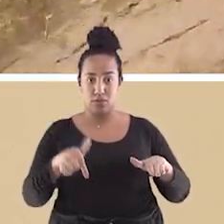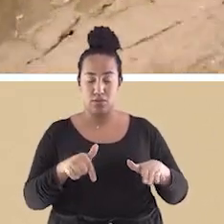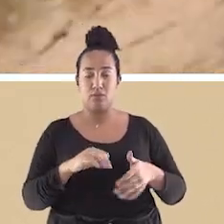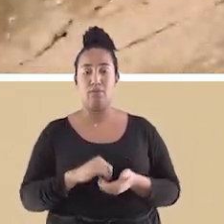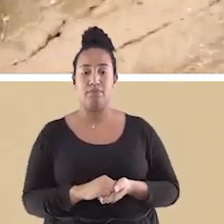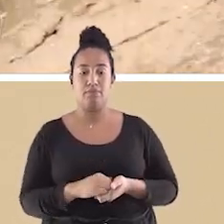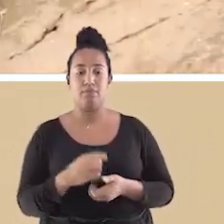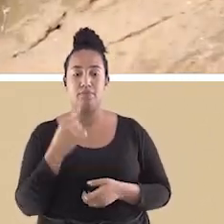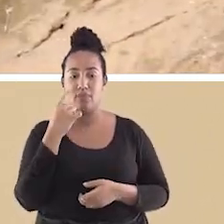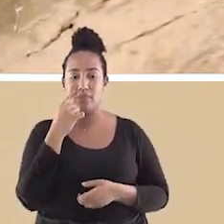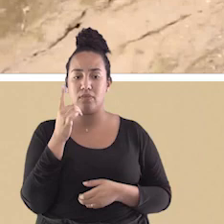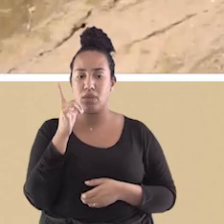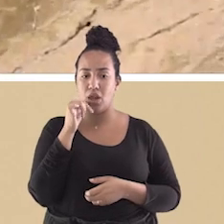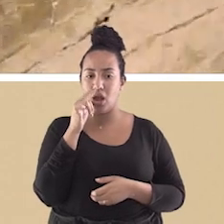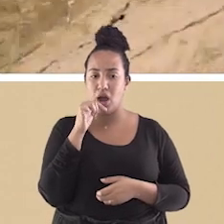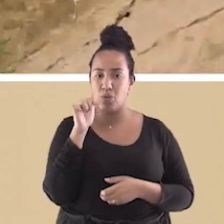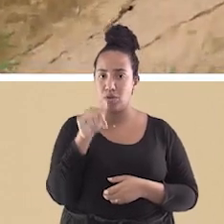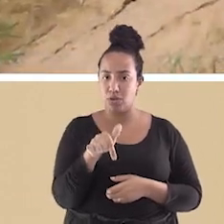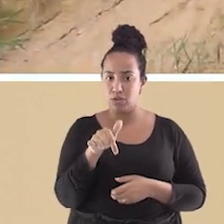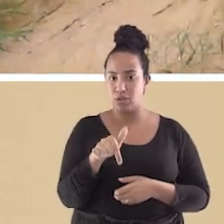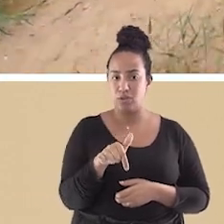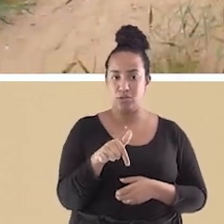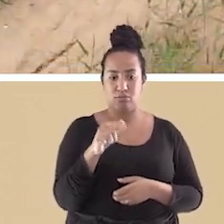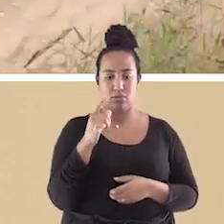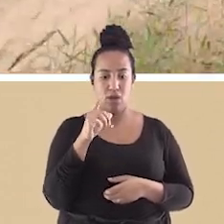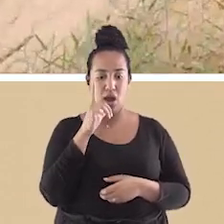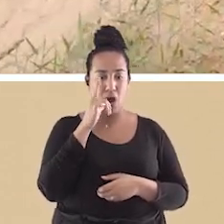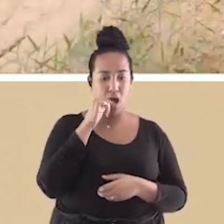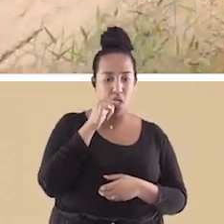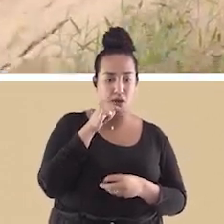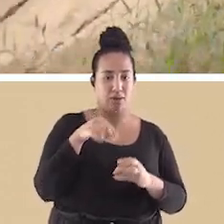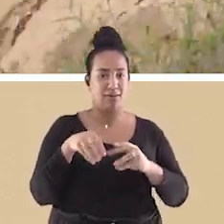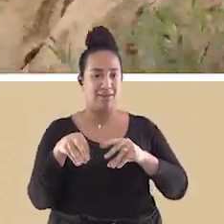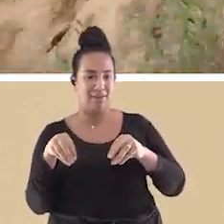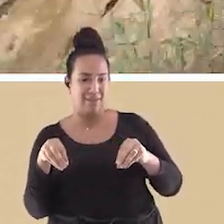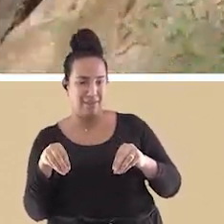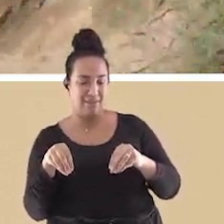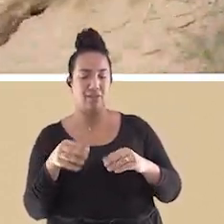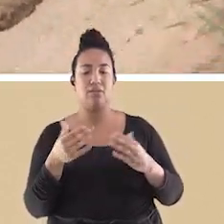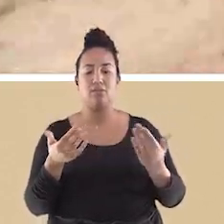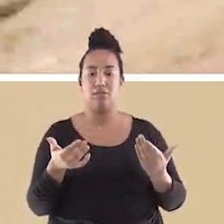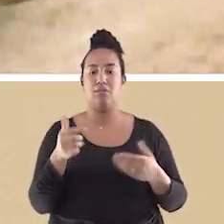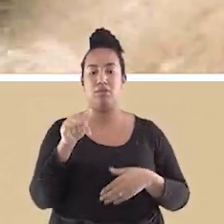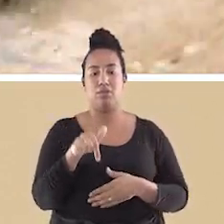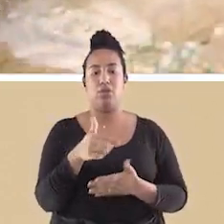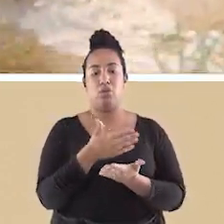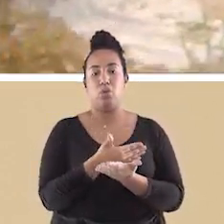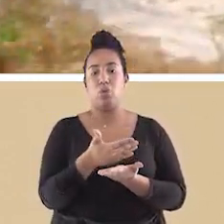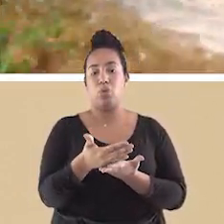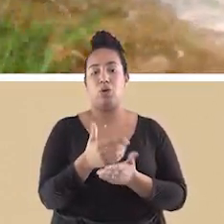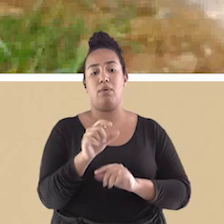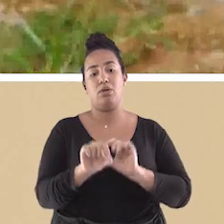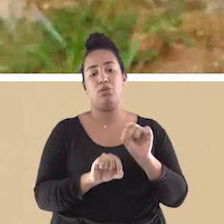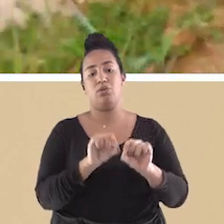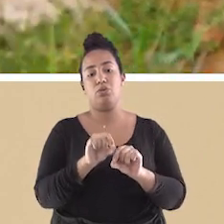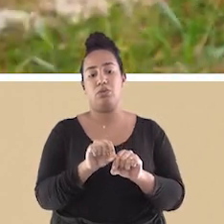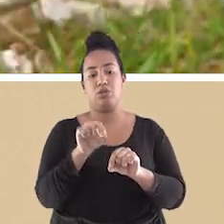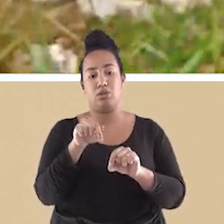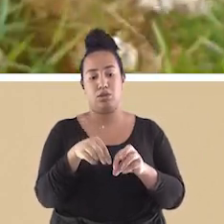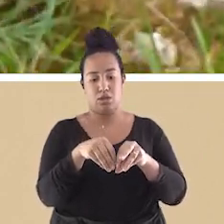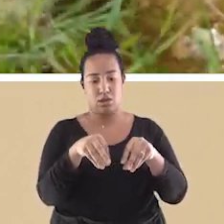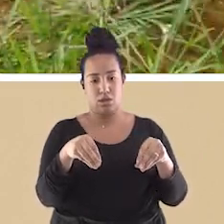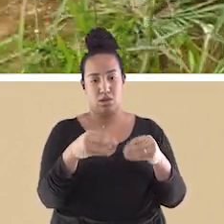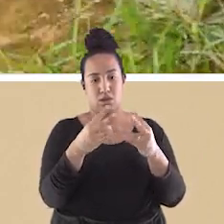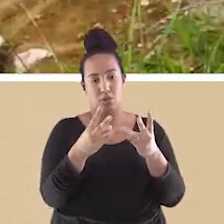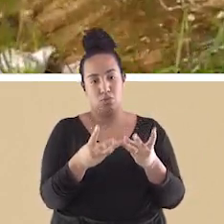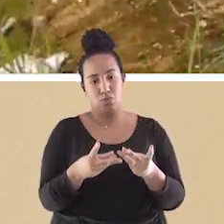hora que a água alcança essa camada e alcança a areia, logo ela começa a desagregar